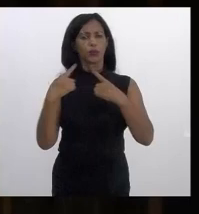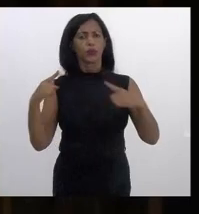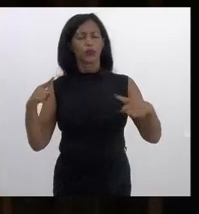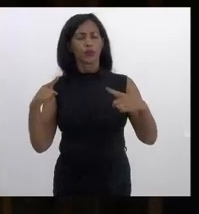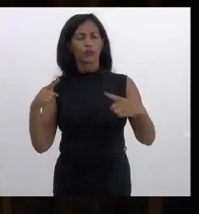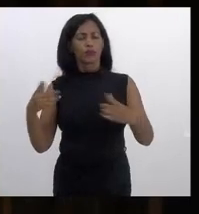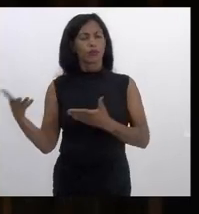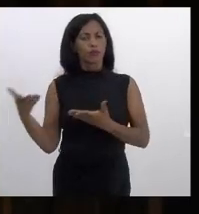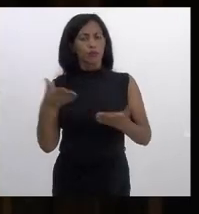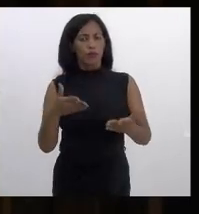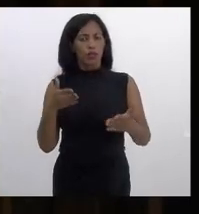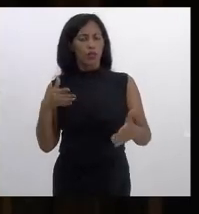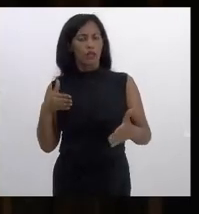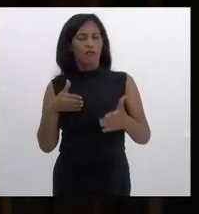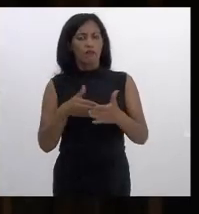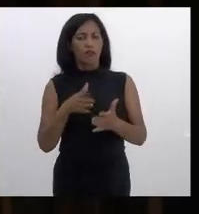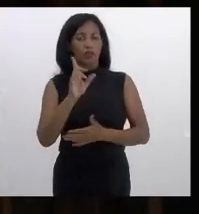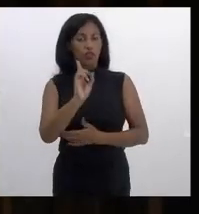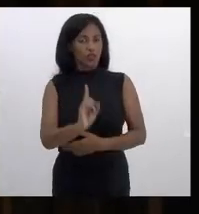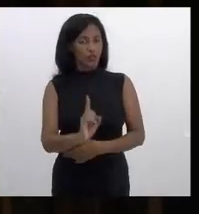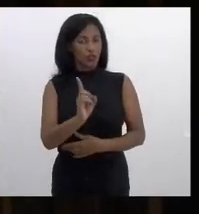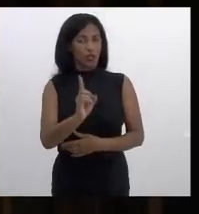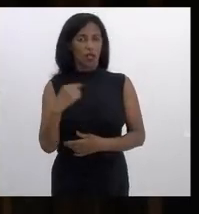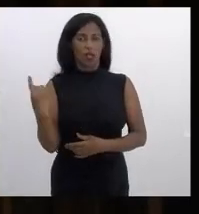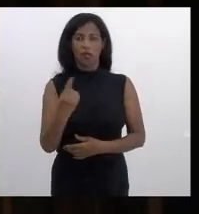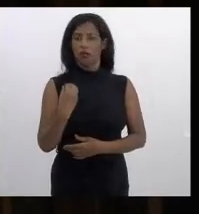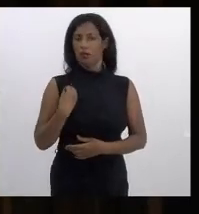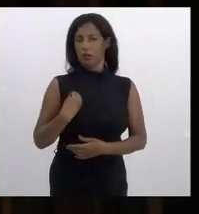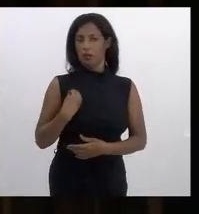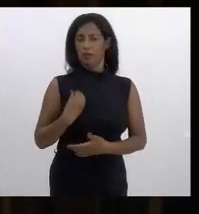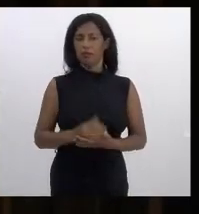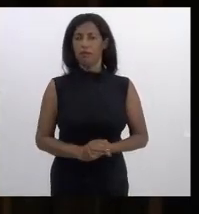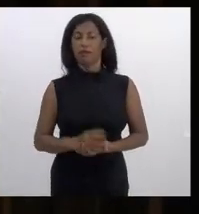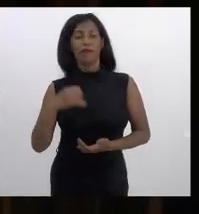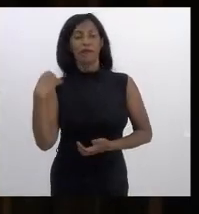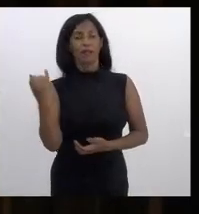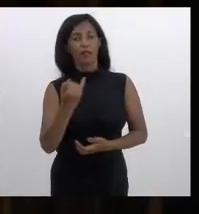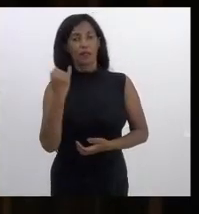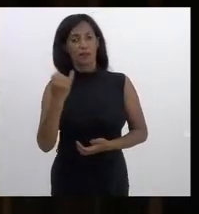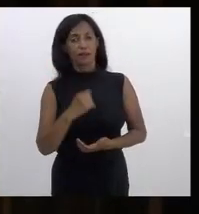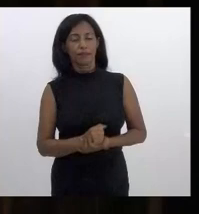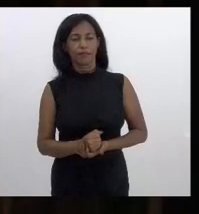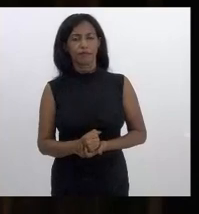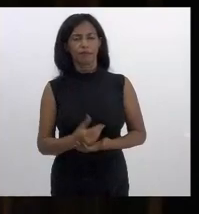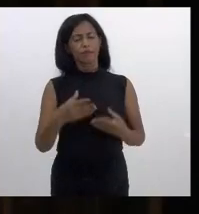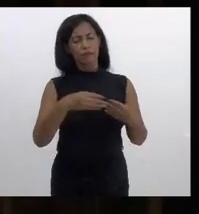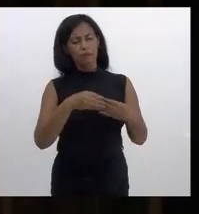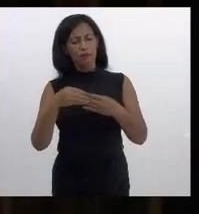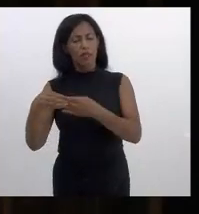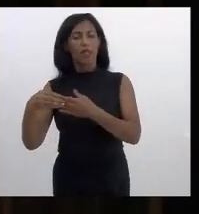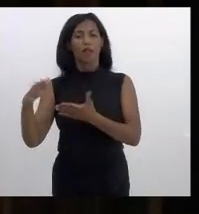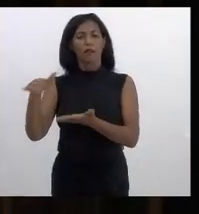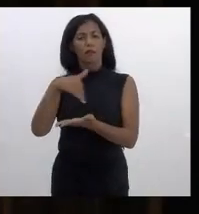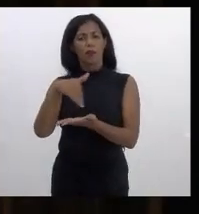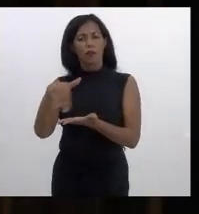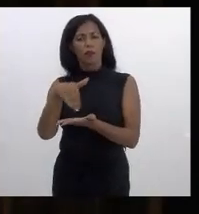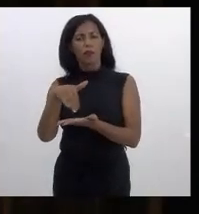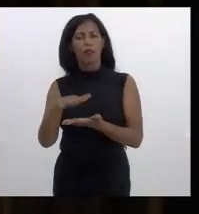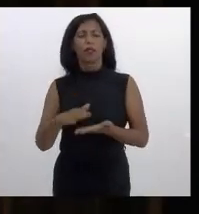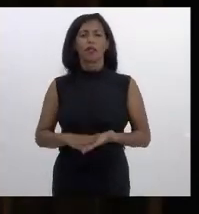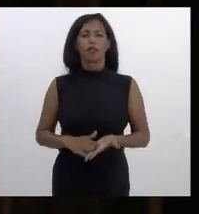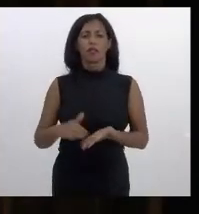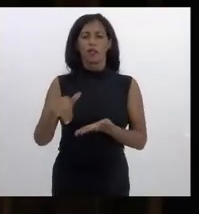discursos que afetam diretamente as nossas vidas é importante levem sobre o nosso secretário